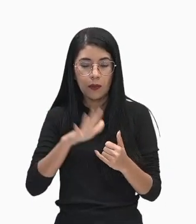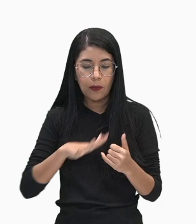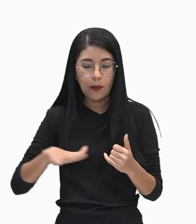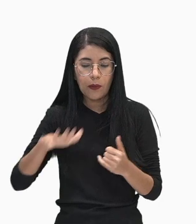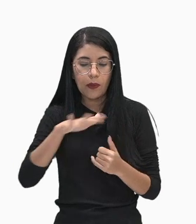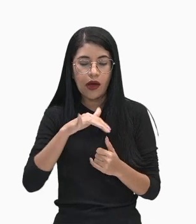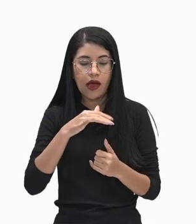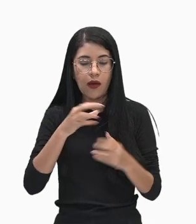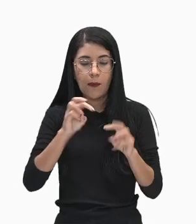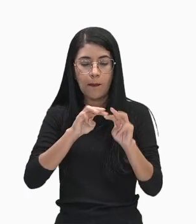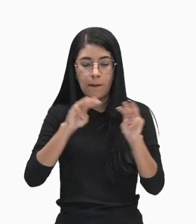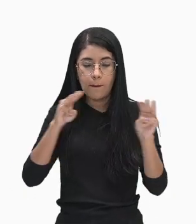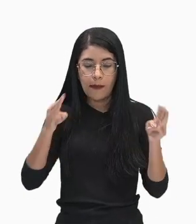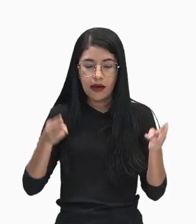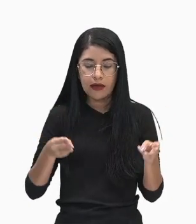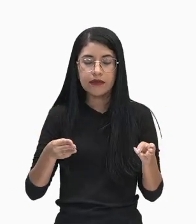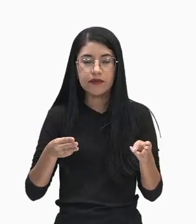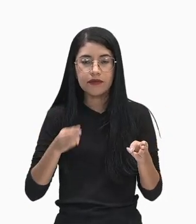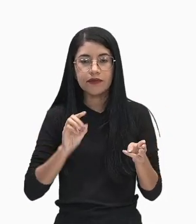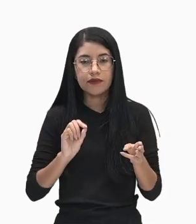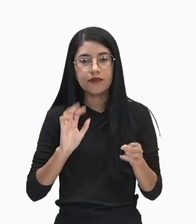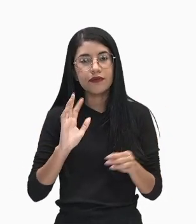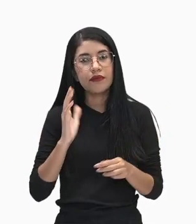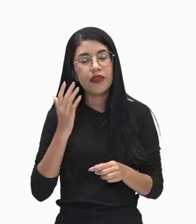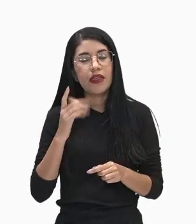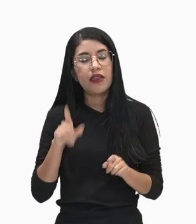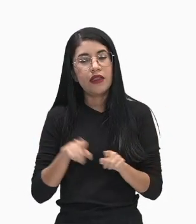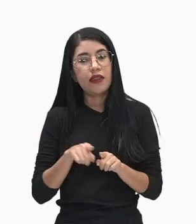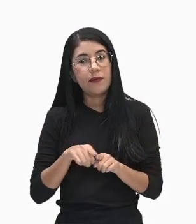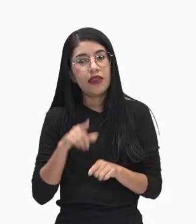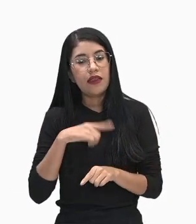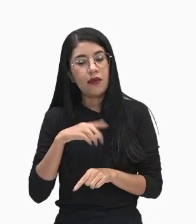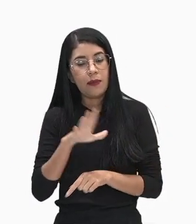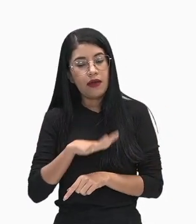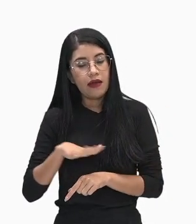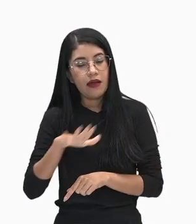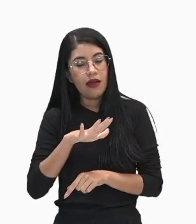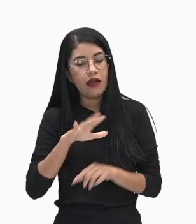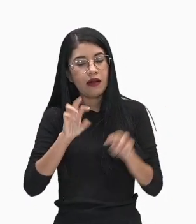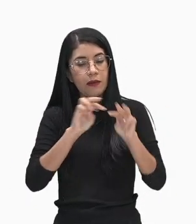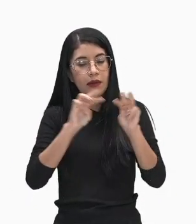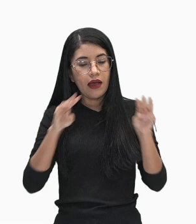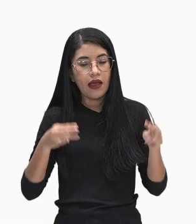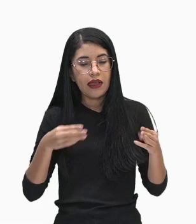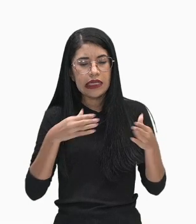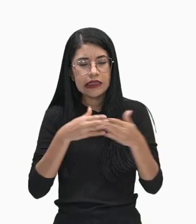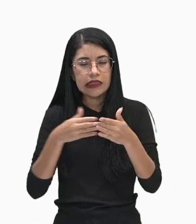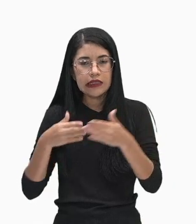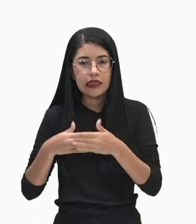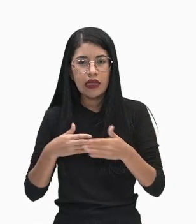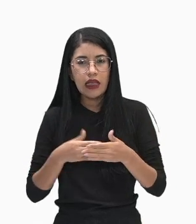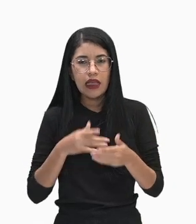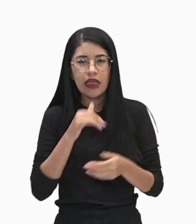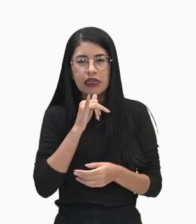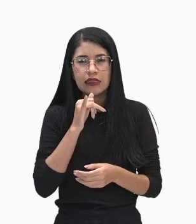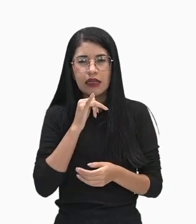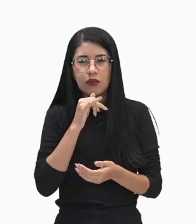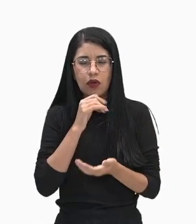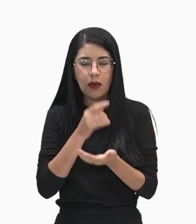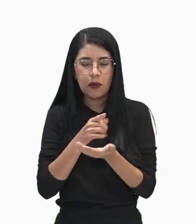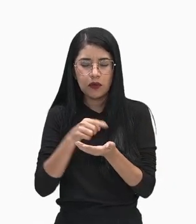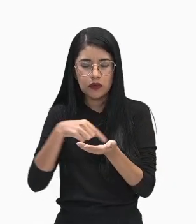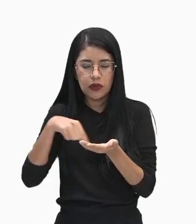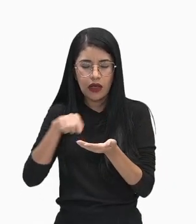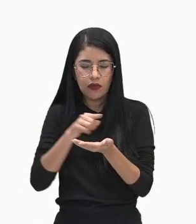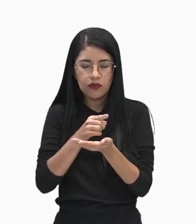magnético. Então a corrente elétrica também gera um campo magnético que interfere, por exemplo, no movimento da agulha da bússola.